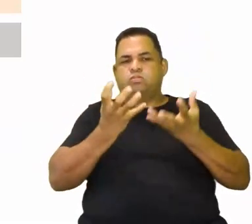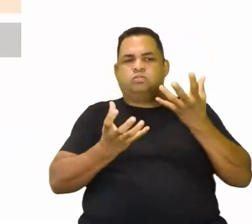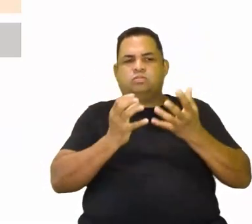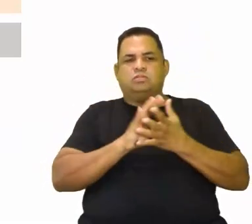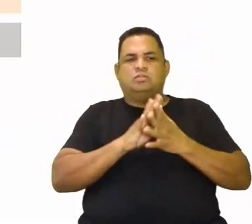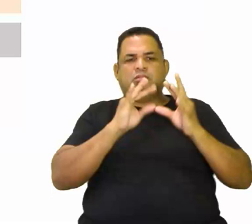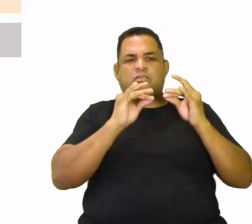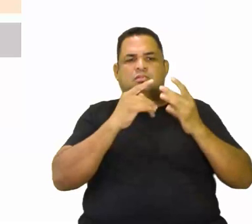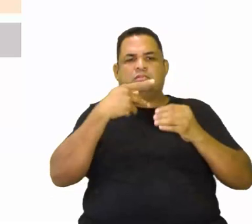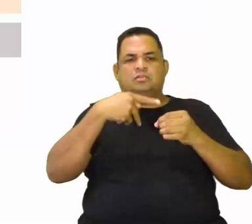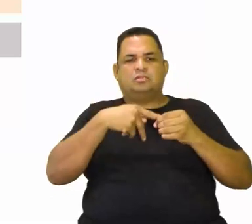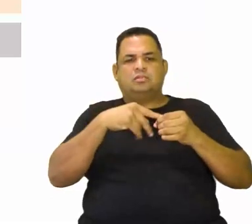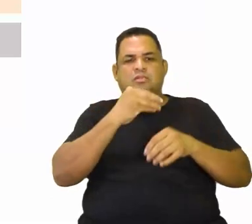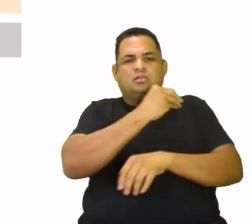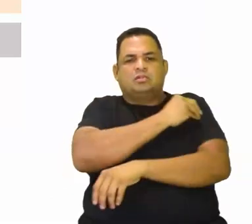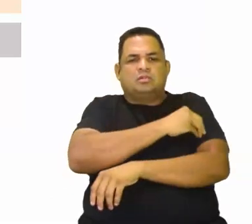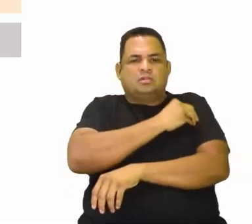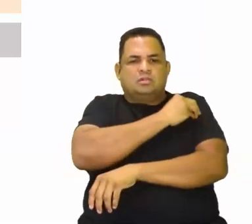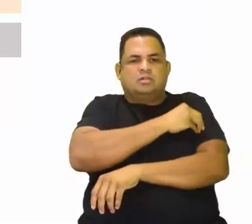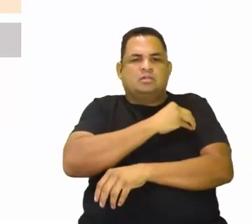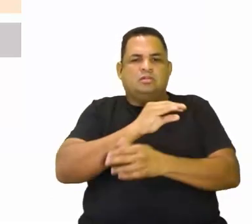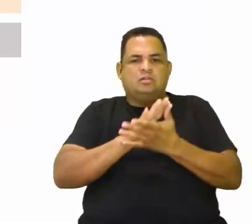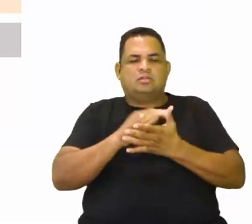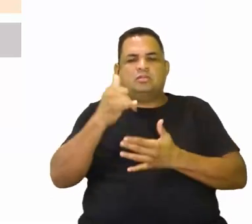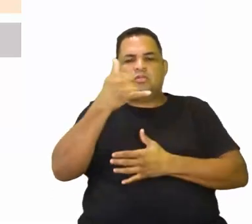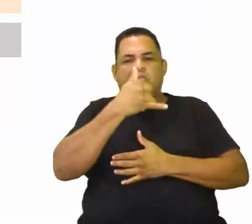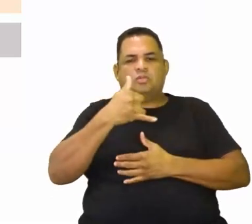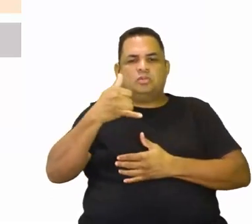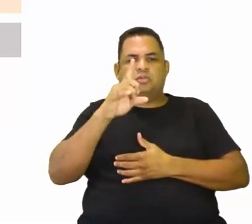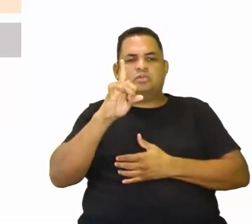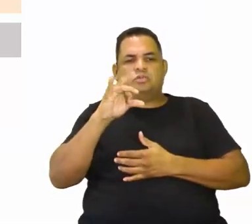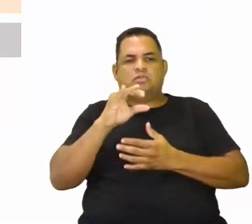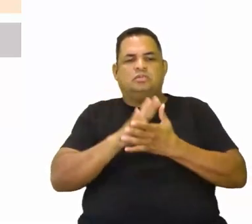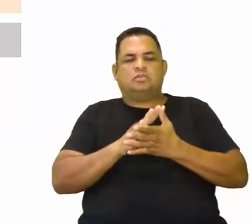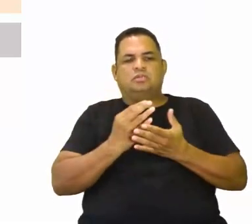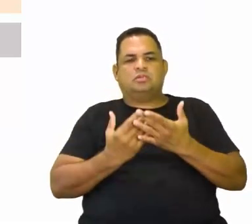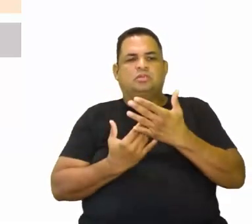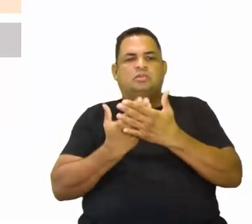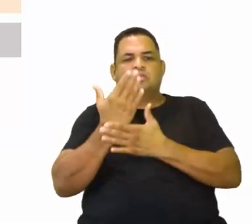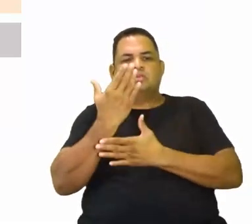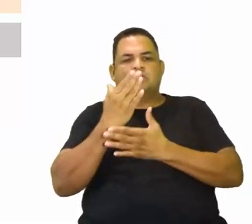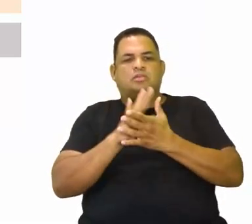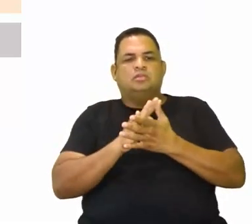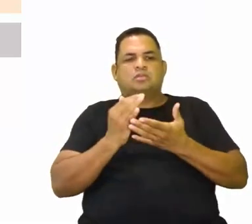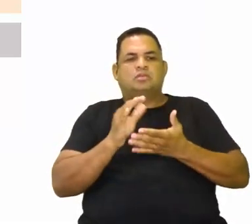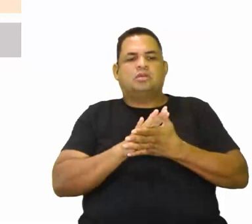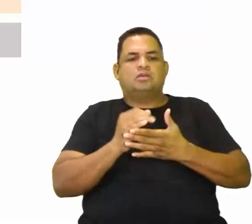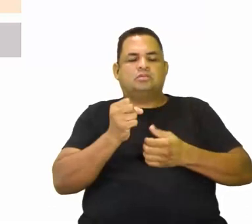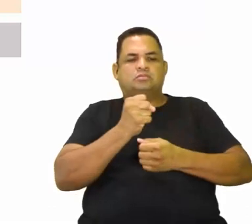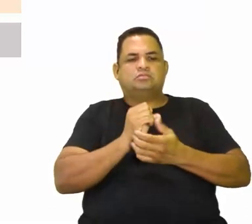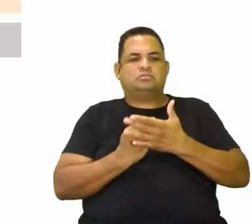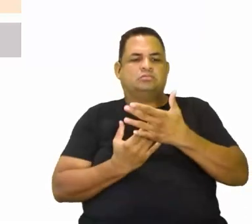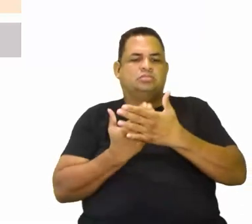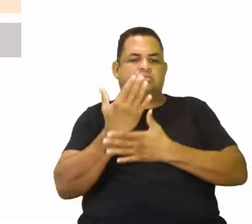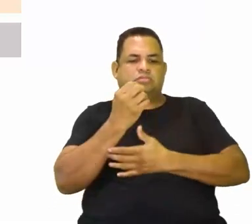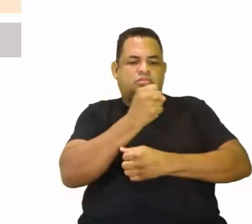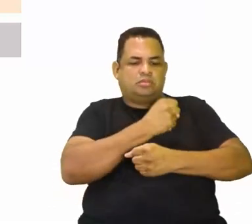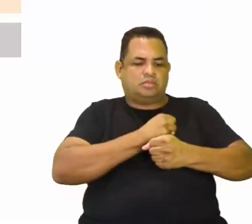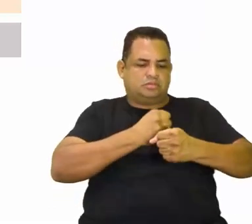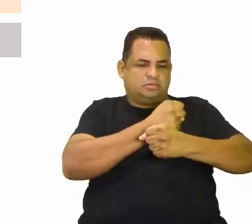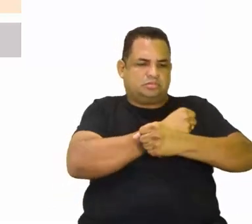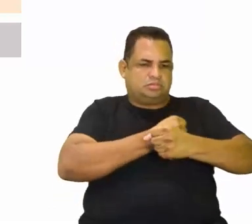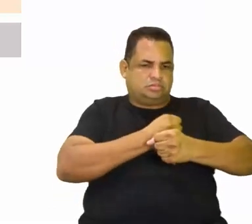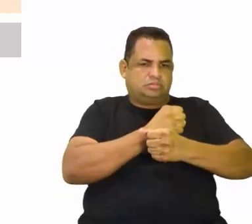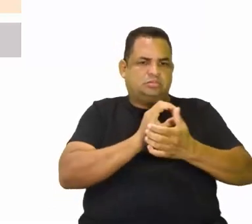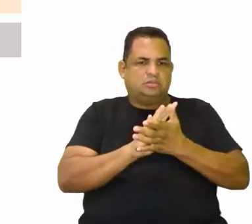a gasolina, o álcool etílico, o óleo diesel, e o gasoso, o gás de cozinha, por exemplo, nós temos o butano,